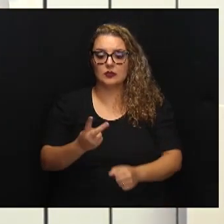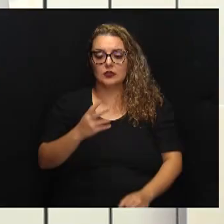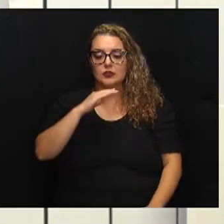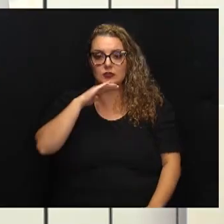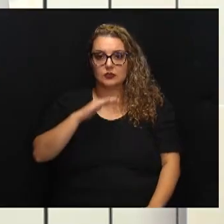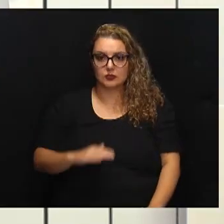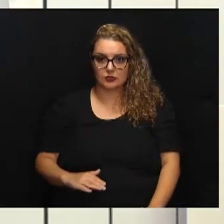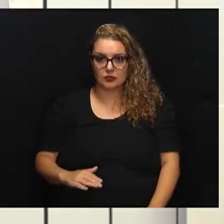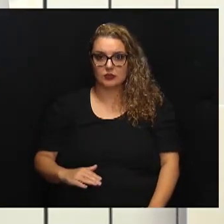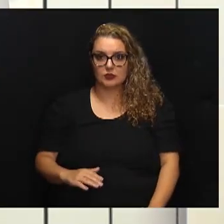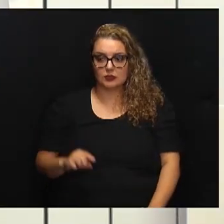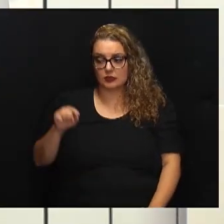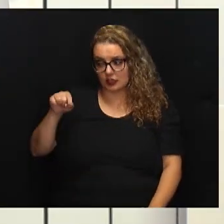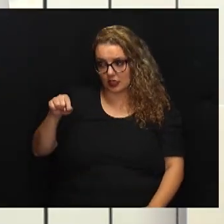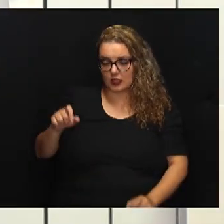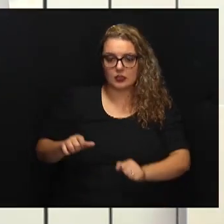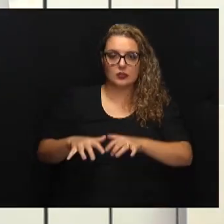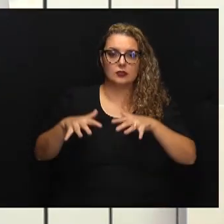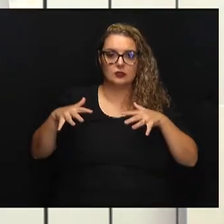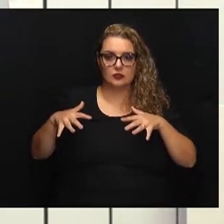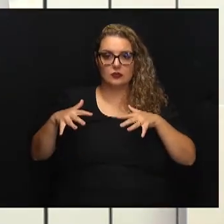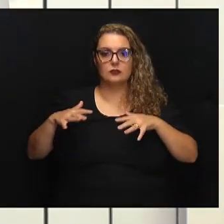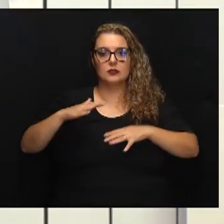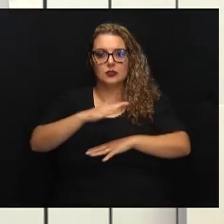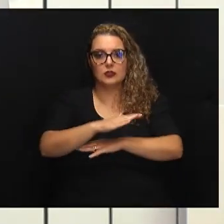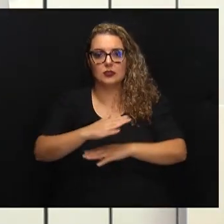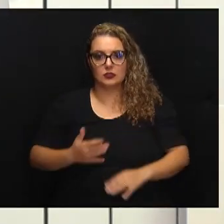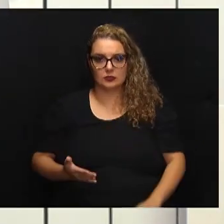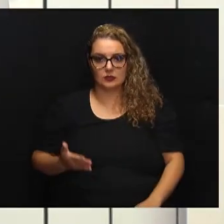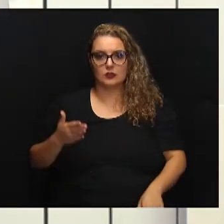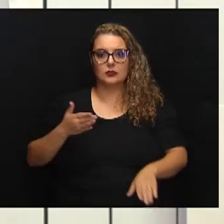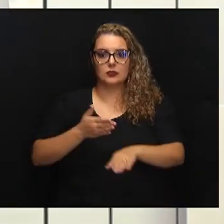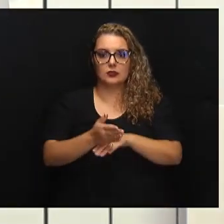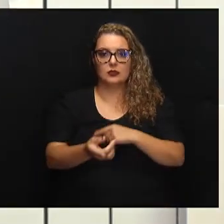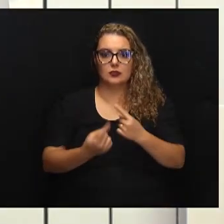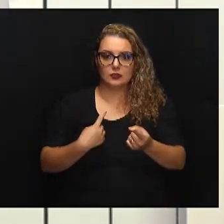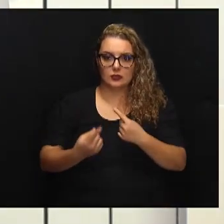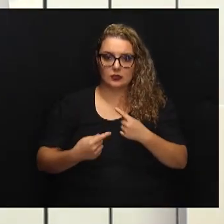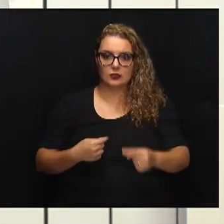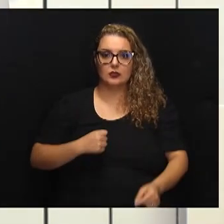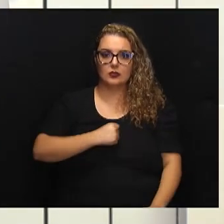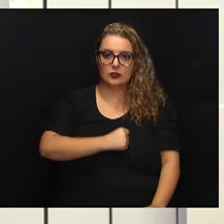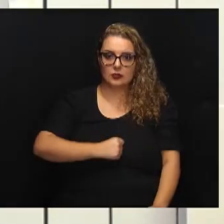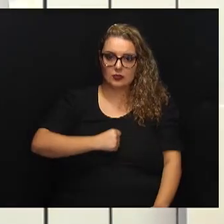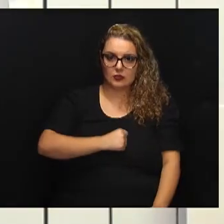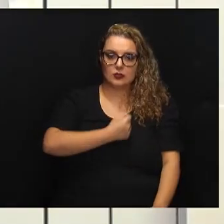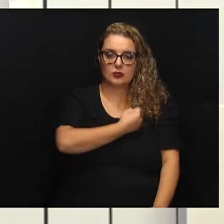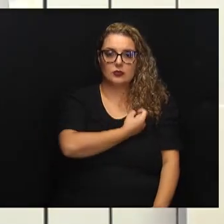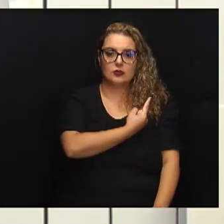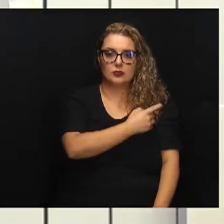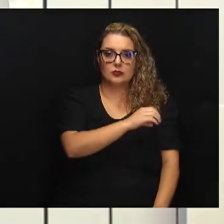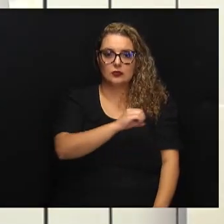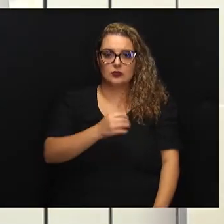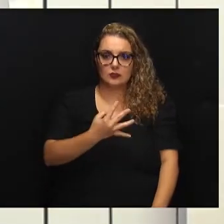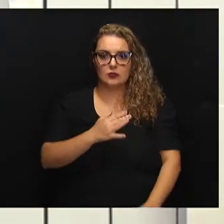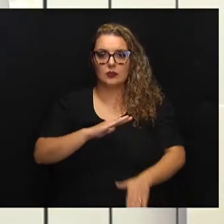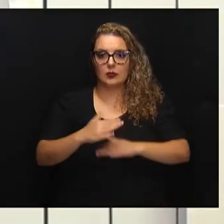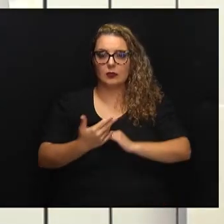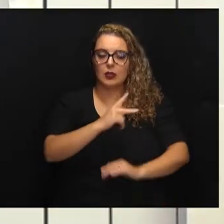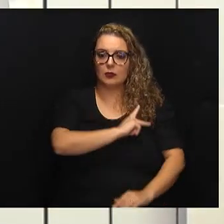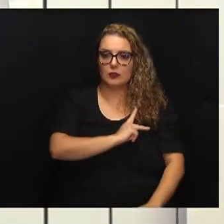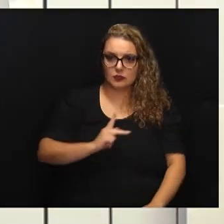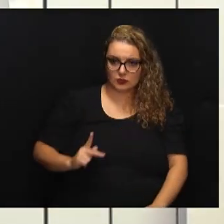horas da tarde, aqui no plenário da Câmara, com entrada pela Avenida da Saudade, número 1004, bairro Ponte